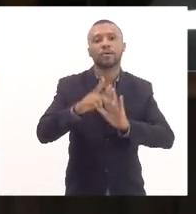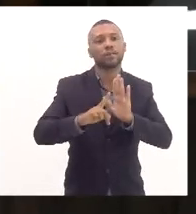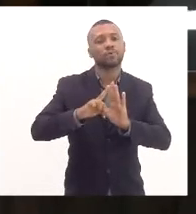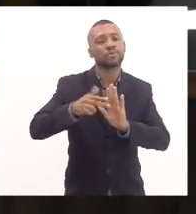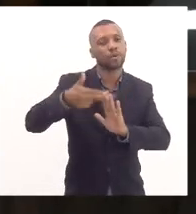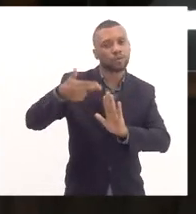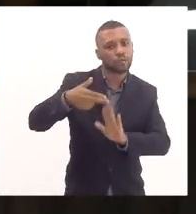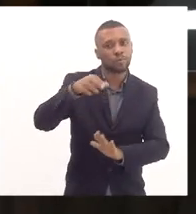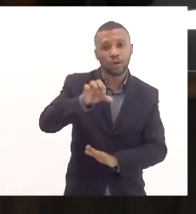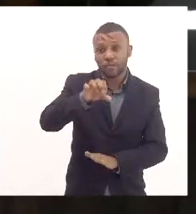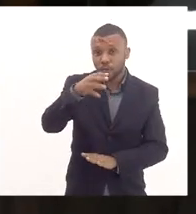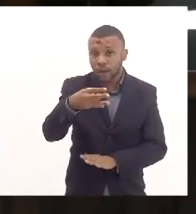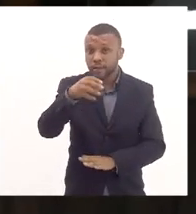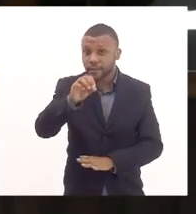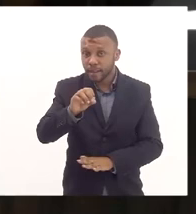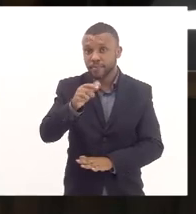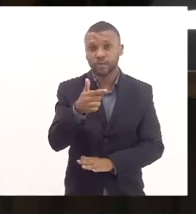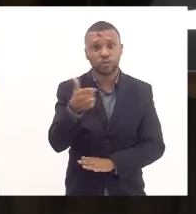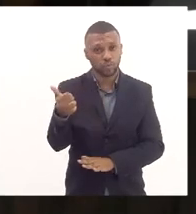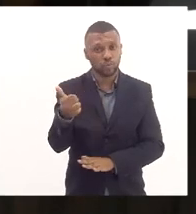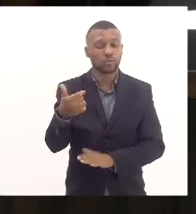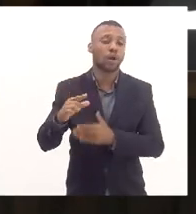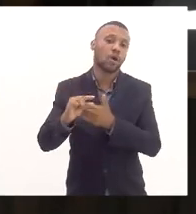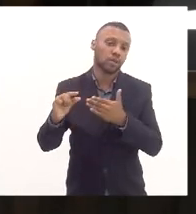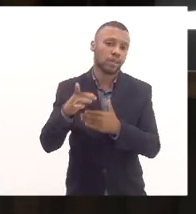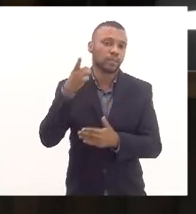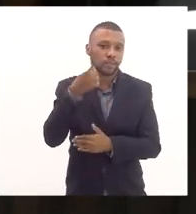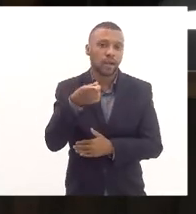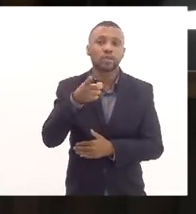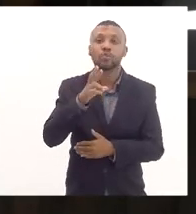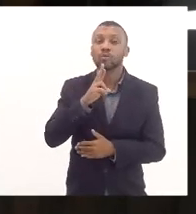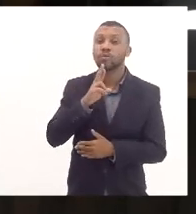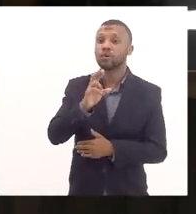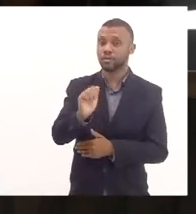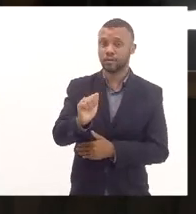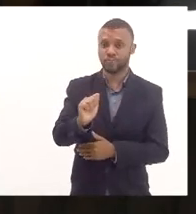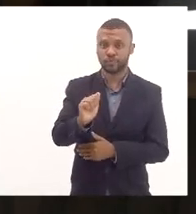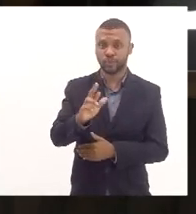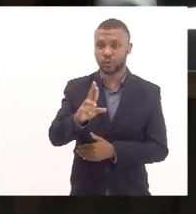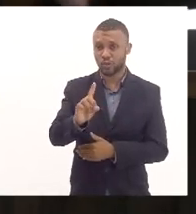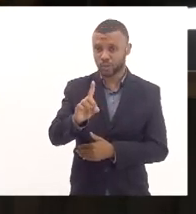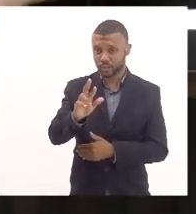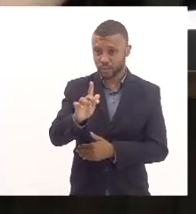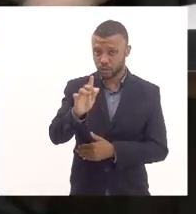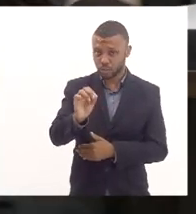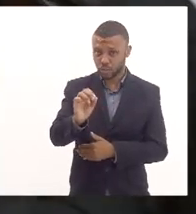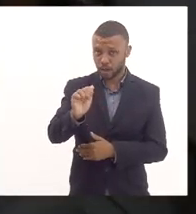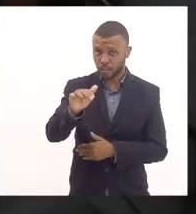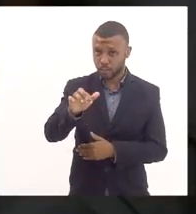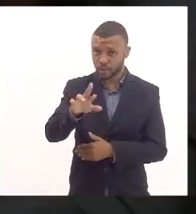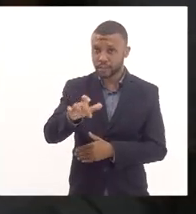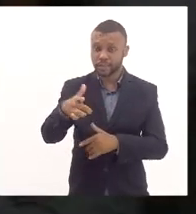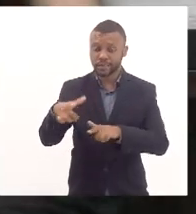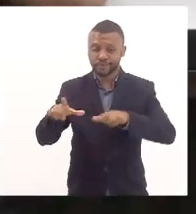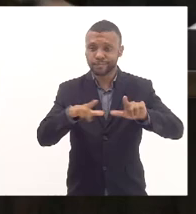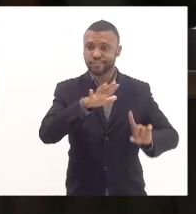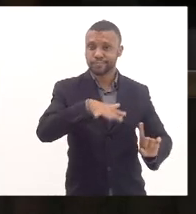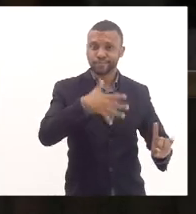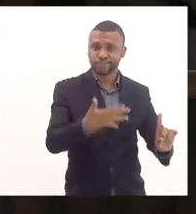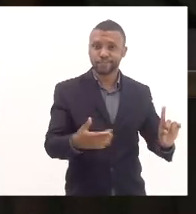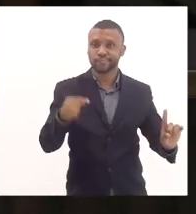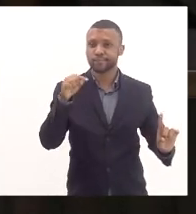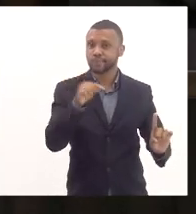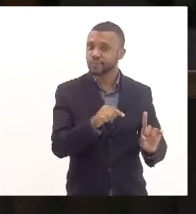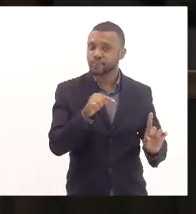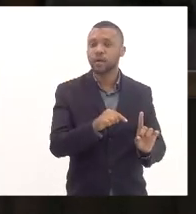Jardim a solução 9402 um de autoria do deputado Rodrigo Amorim o que concede o diploma Barbosa Lima